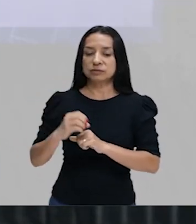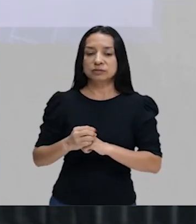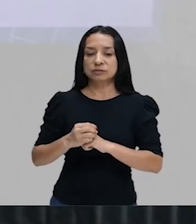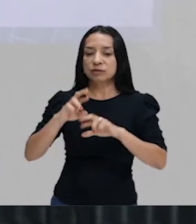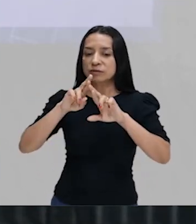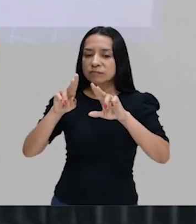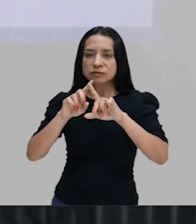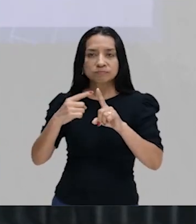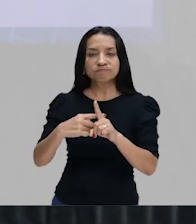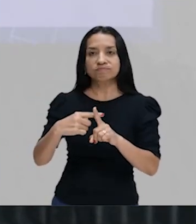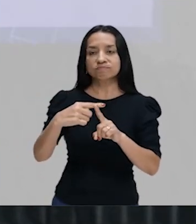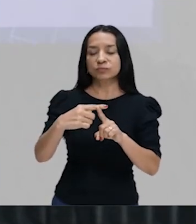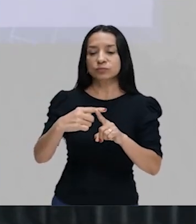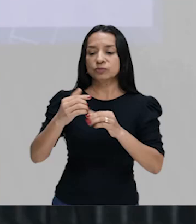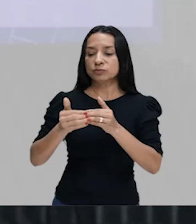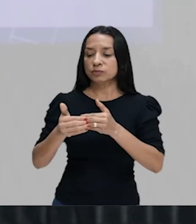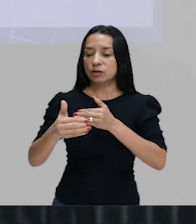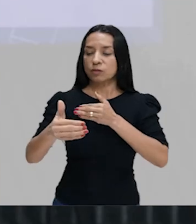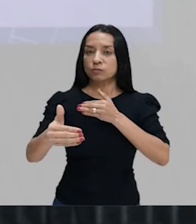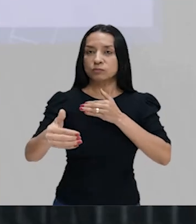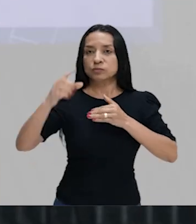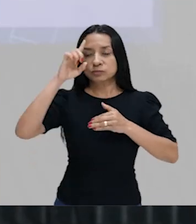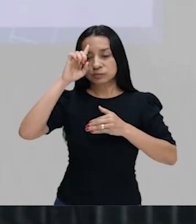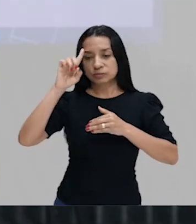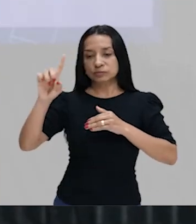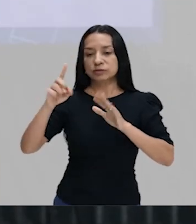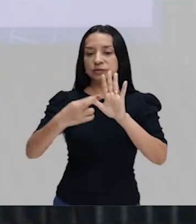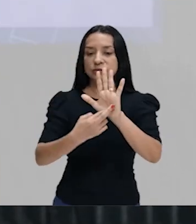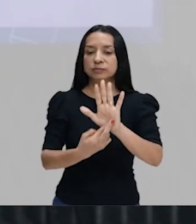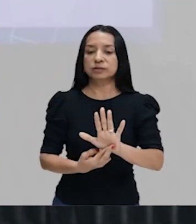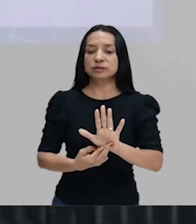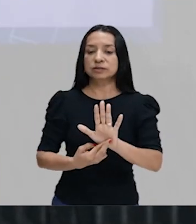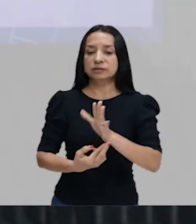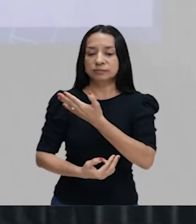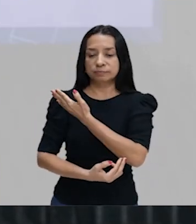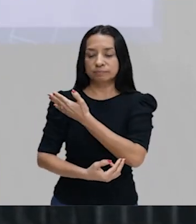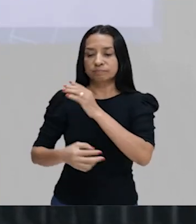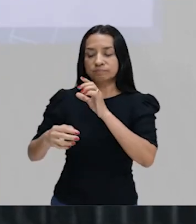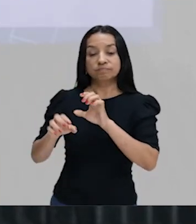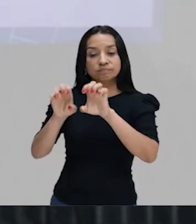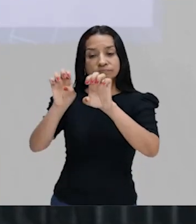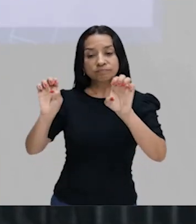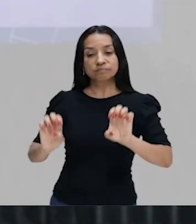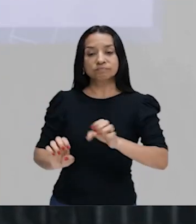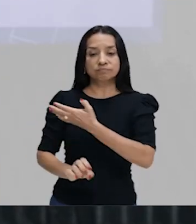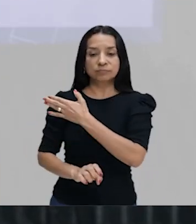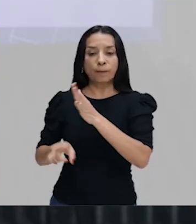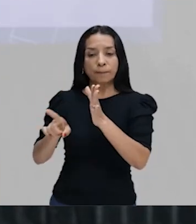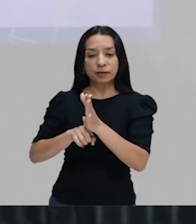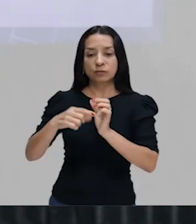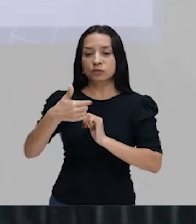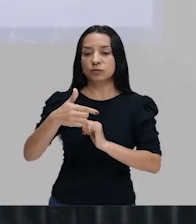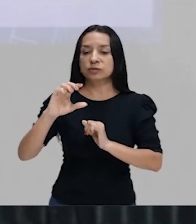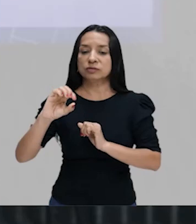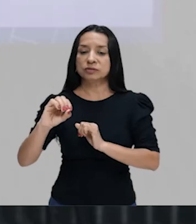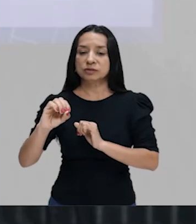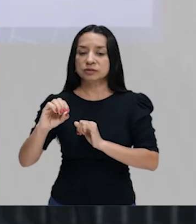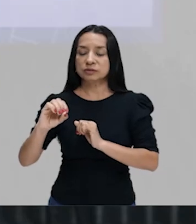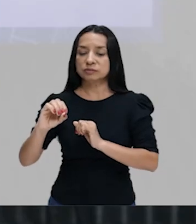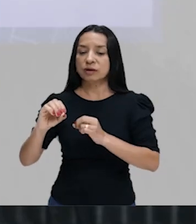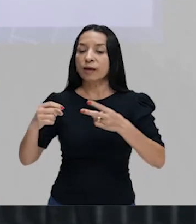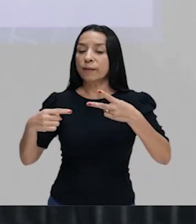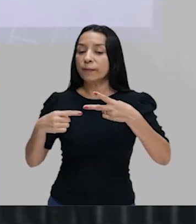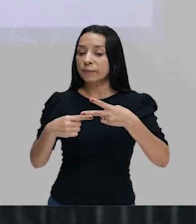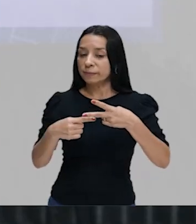variação dessa temperatura ao longo do dia, ela está representada da seguinte forma, ó, menos 2 graus Celsius menor ou igual a T,